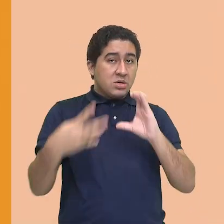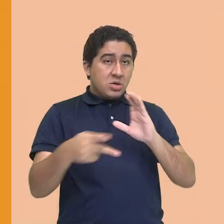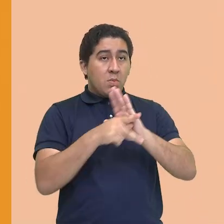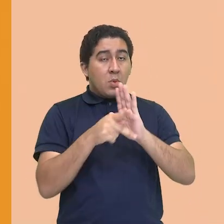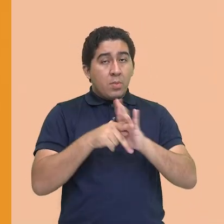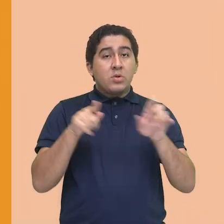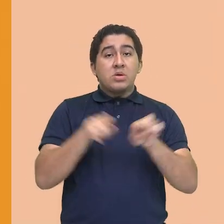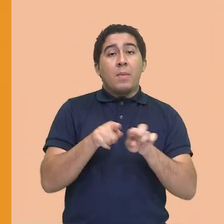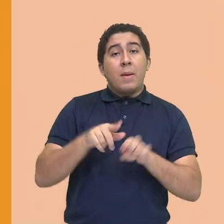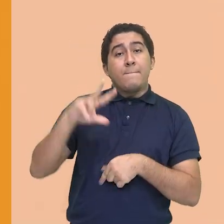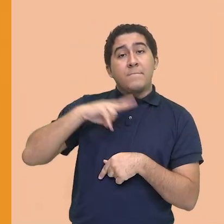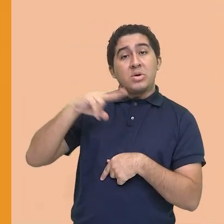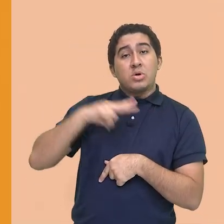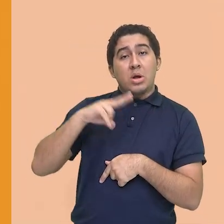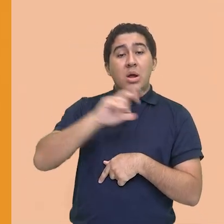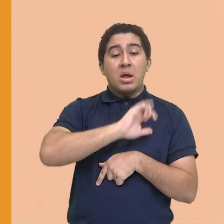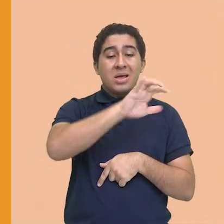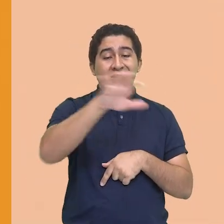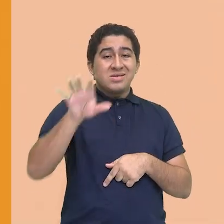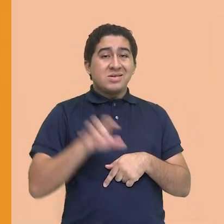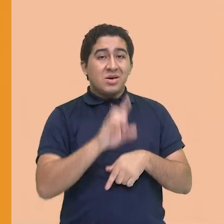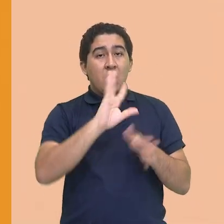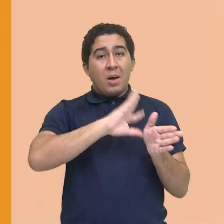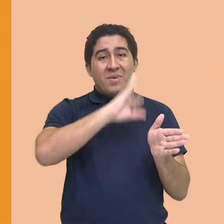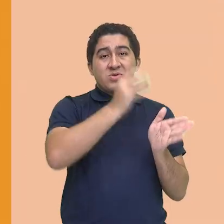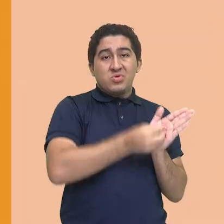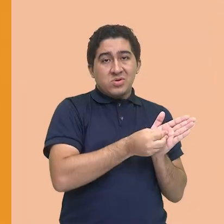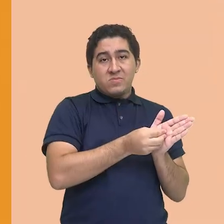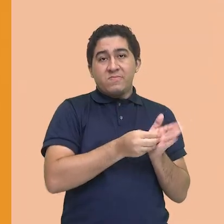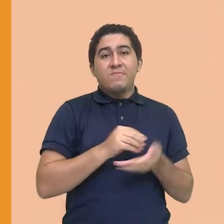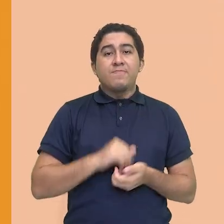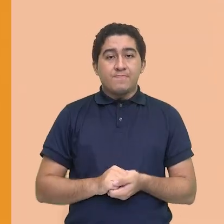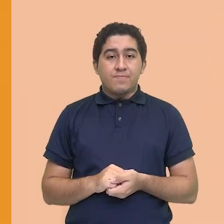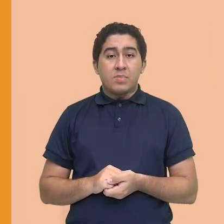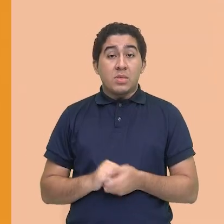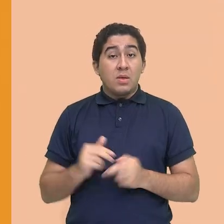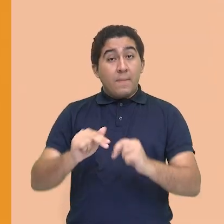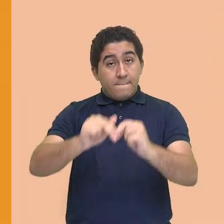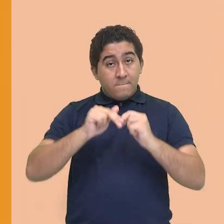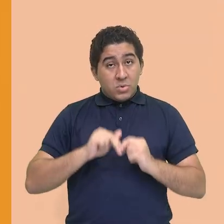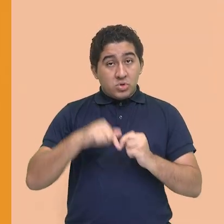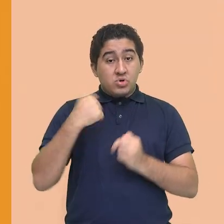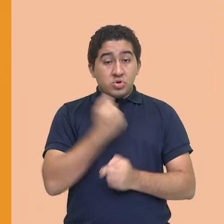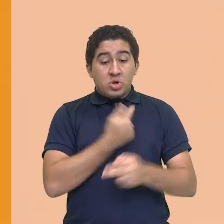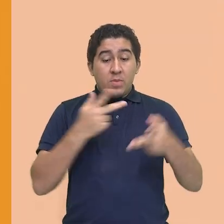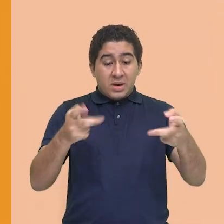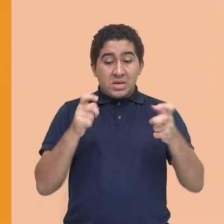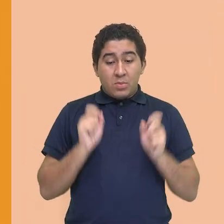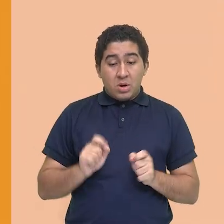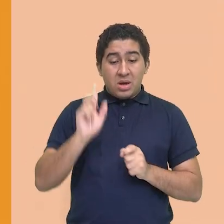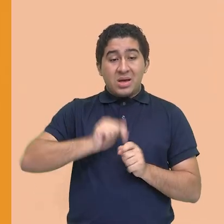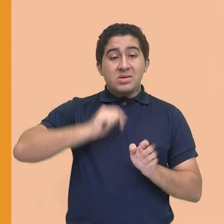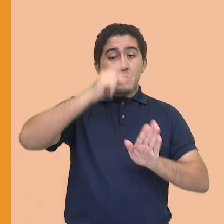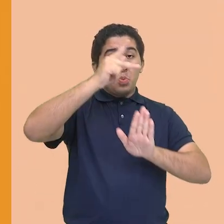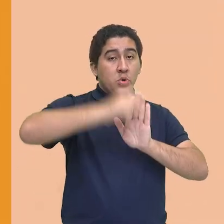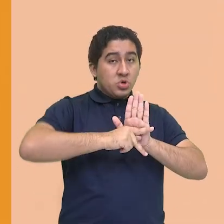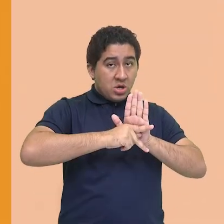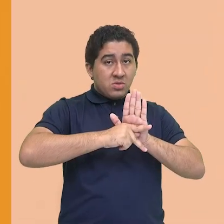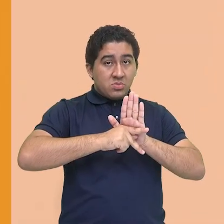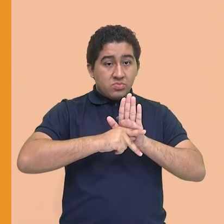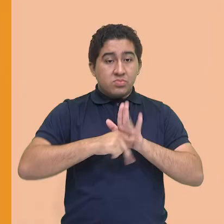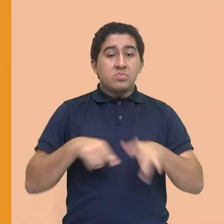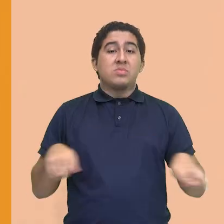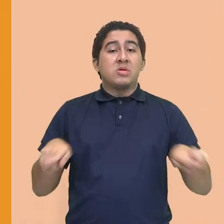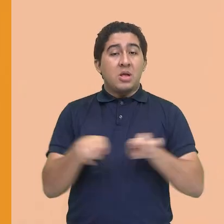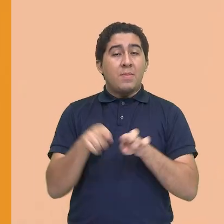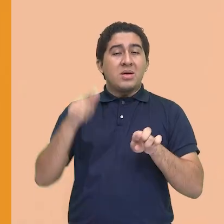as particularidades da região amazônica. Por isso, a gente vê que esses grandes projetos, eles, além